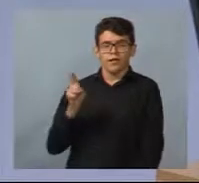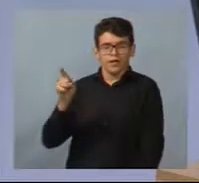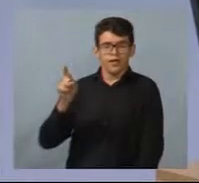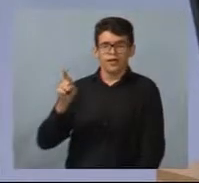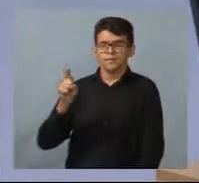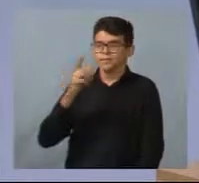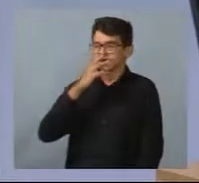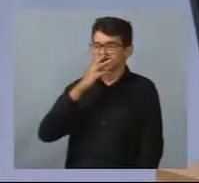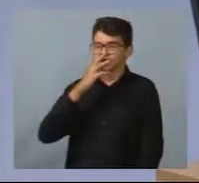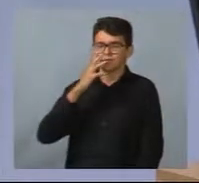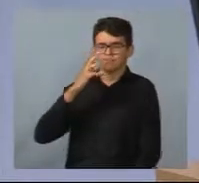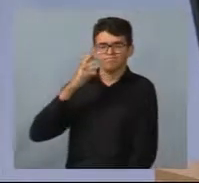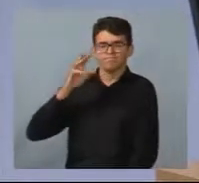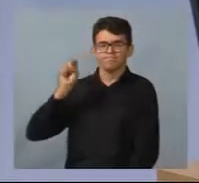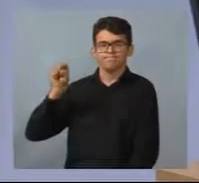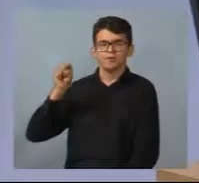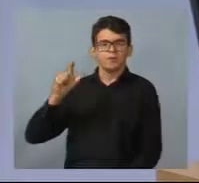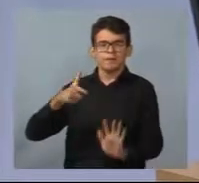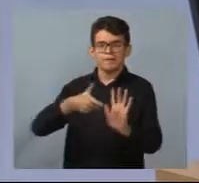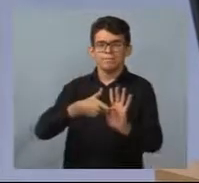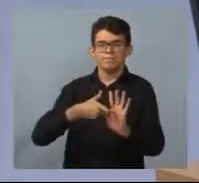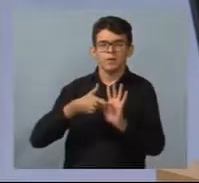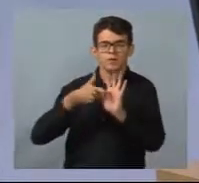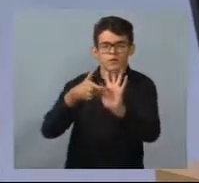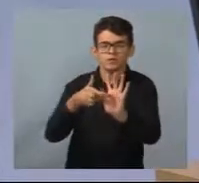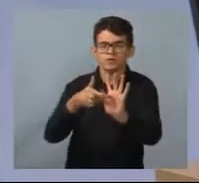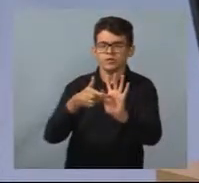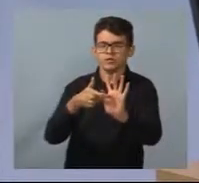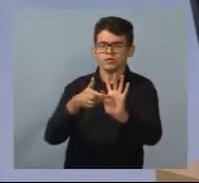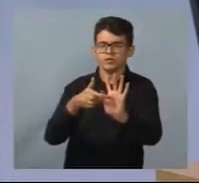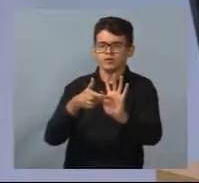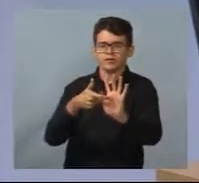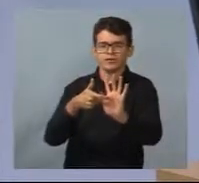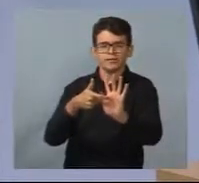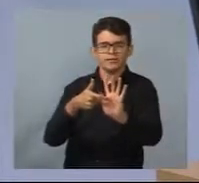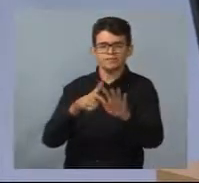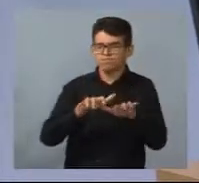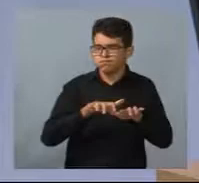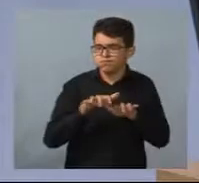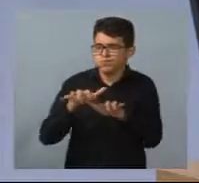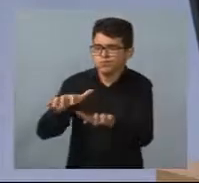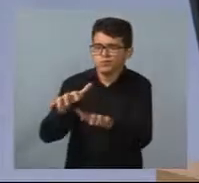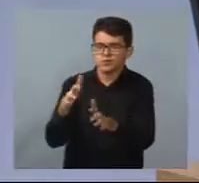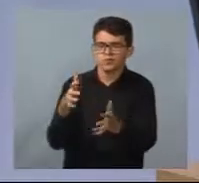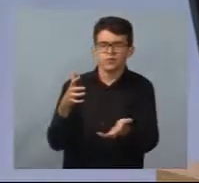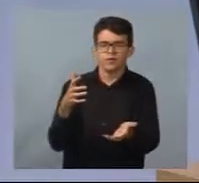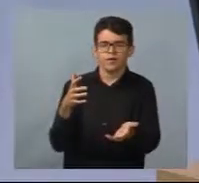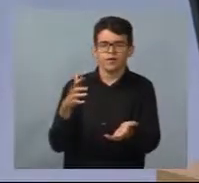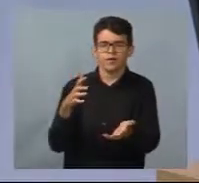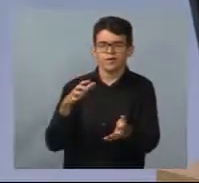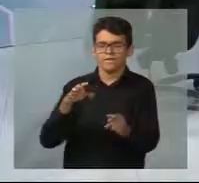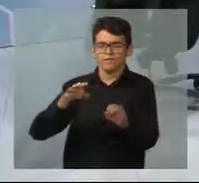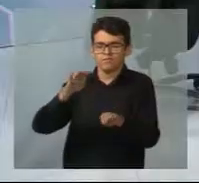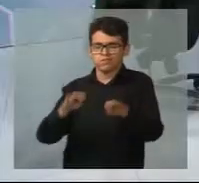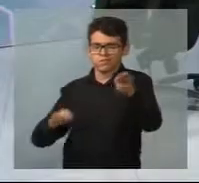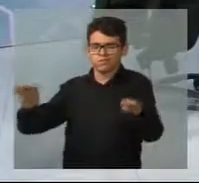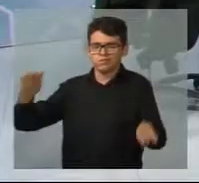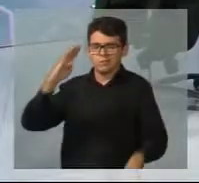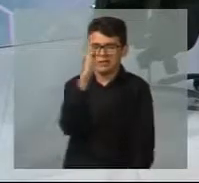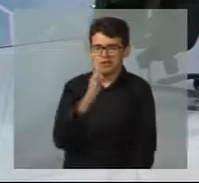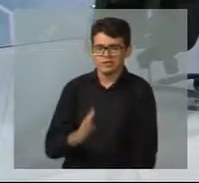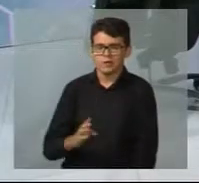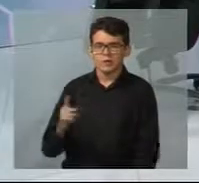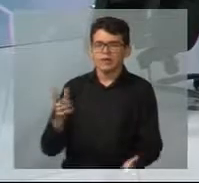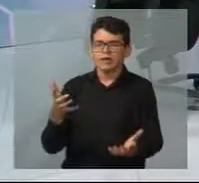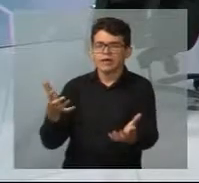desigualdade social no Brasil, a luta para acabar com a desigualdade, que não vai acabar nunca. O Reginaldo me ensinou, e ele tem razão, não